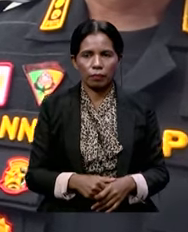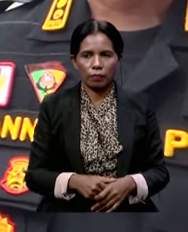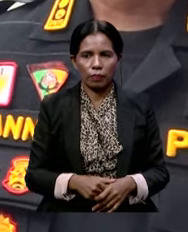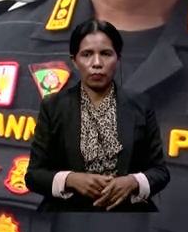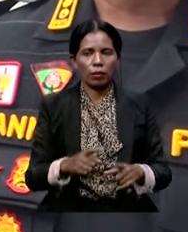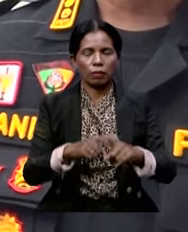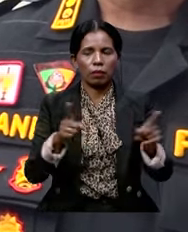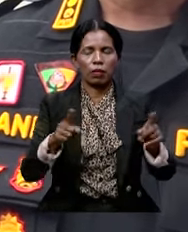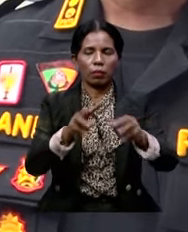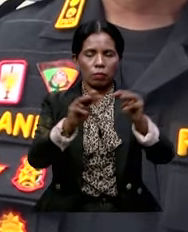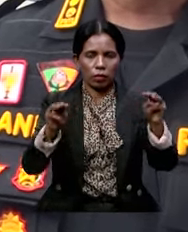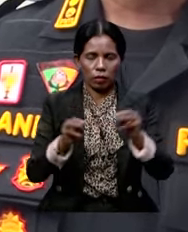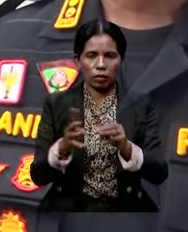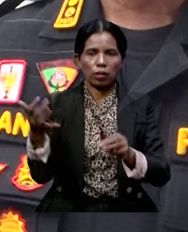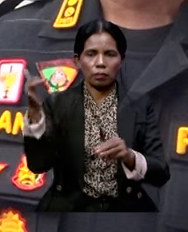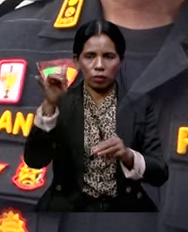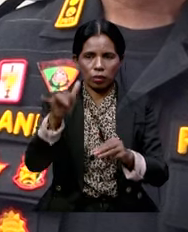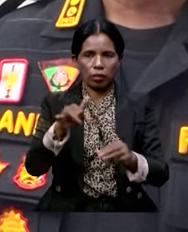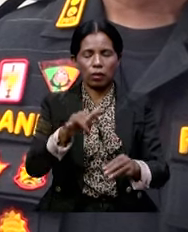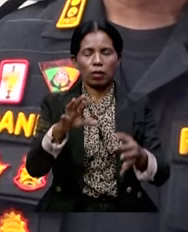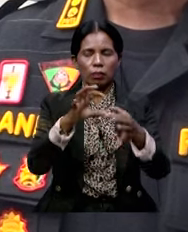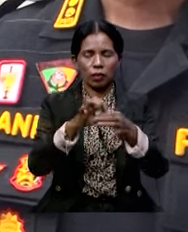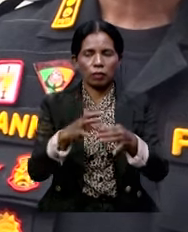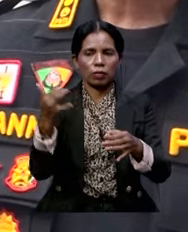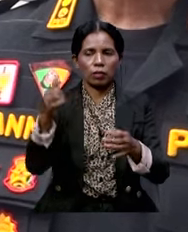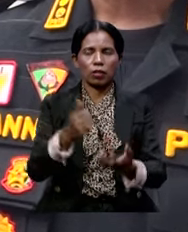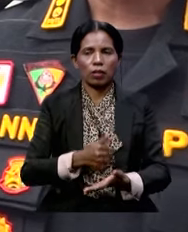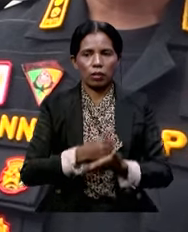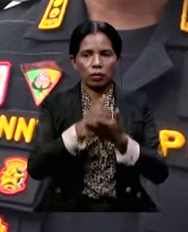nebe va município seramos e membro será se apoio